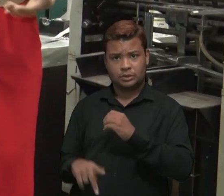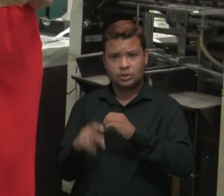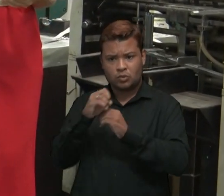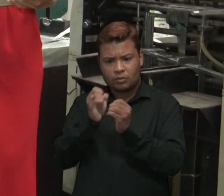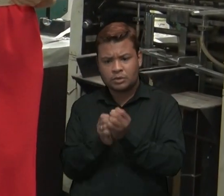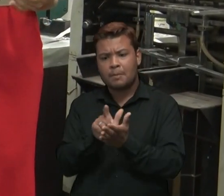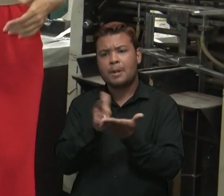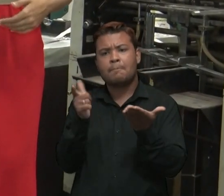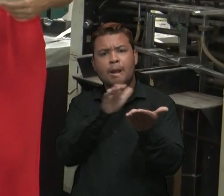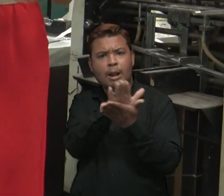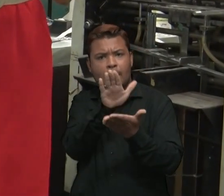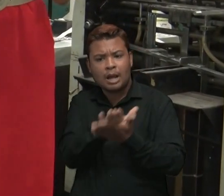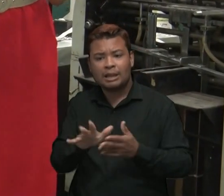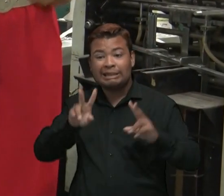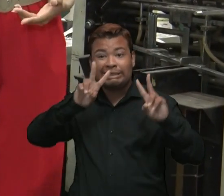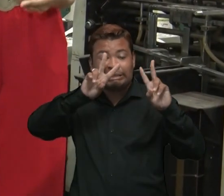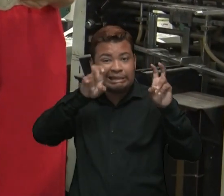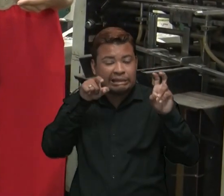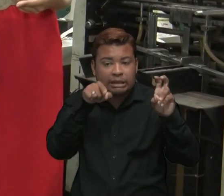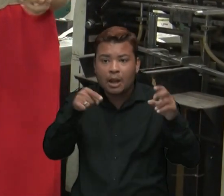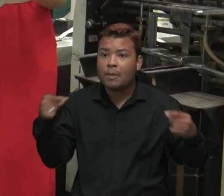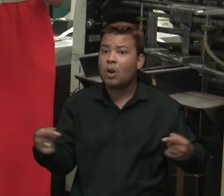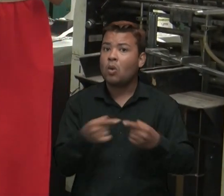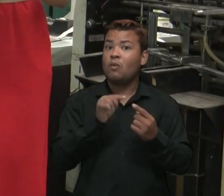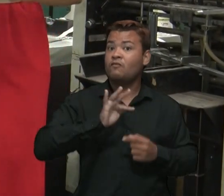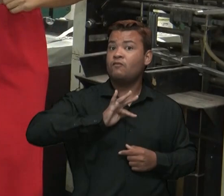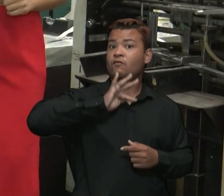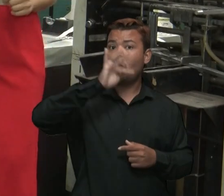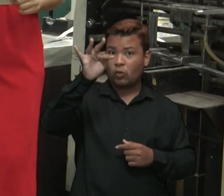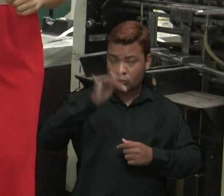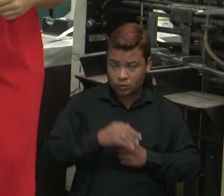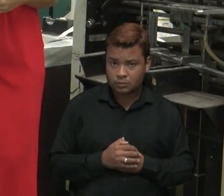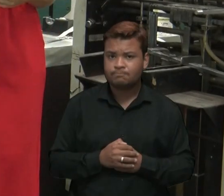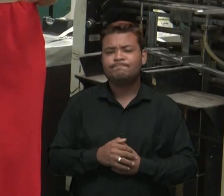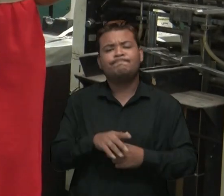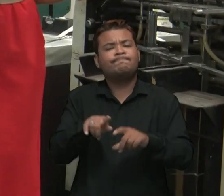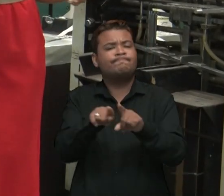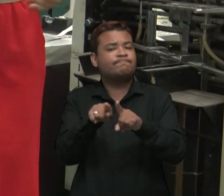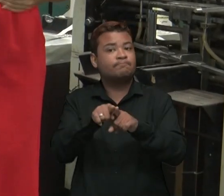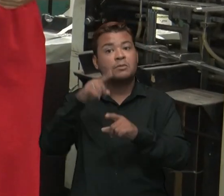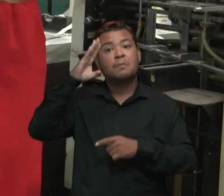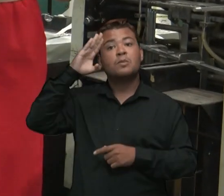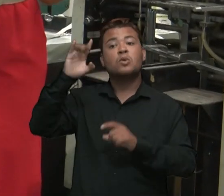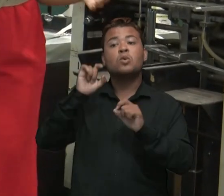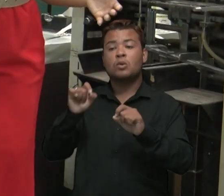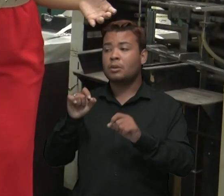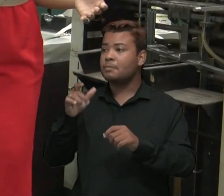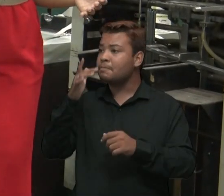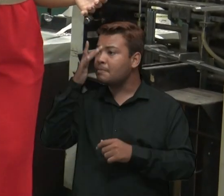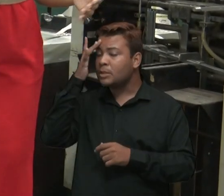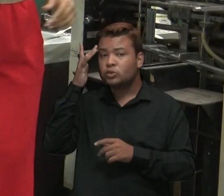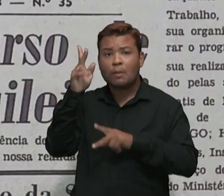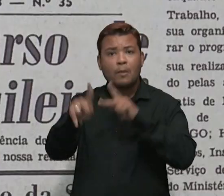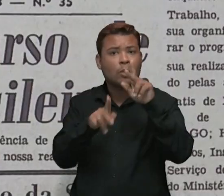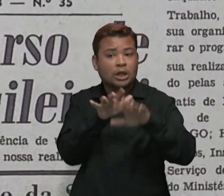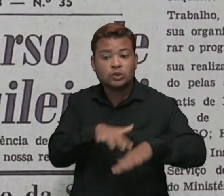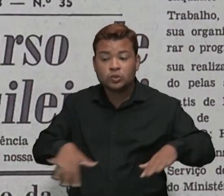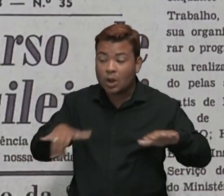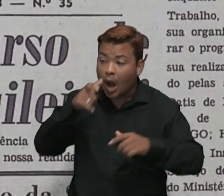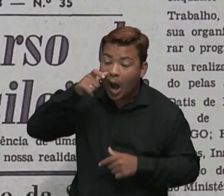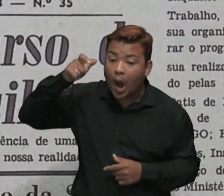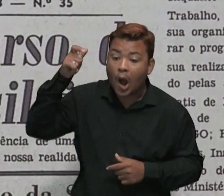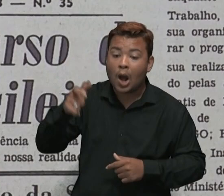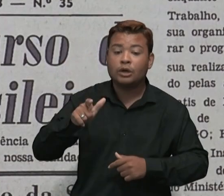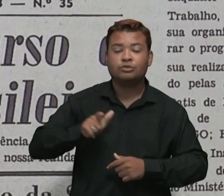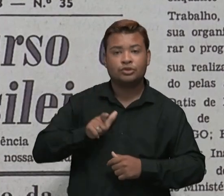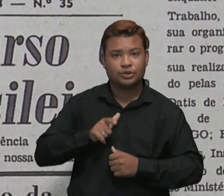universidade trazia temas bem à frente do seu tempo e, principalmente, que interessava a toda a população. O